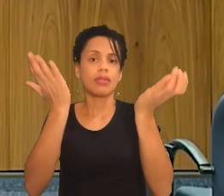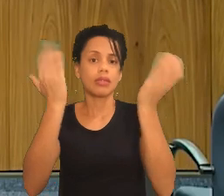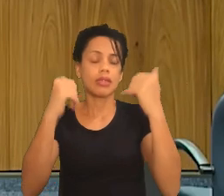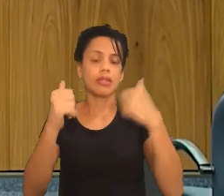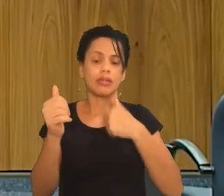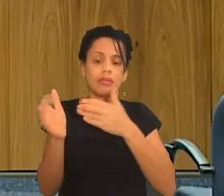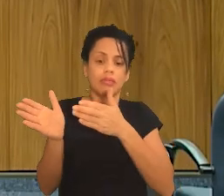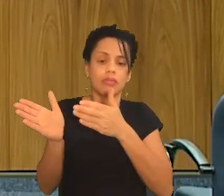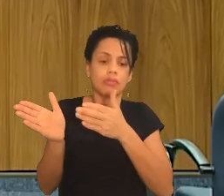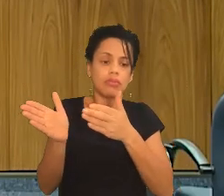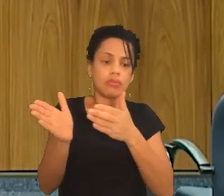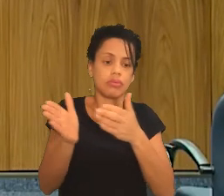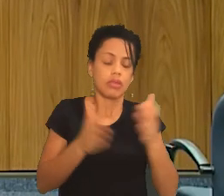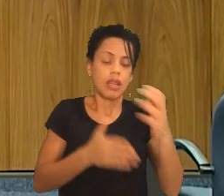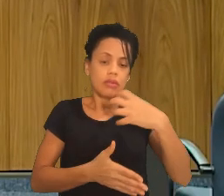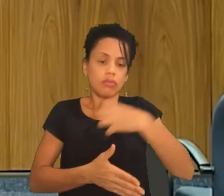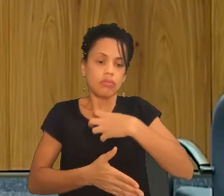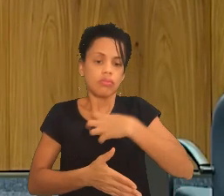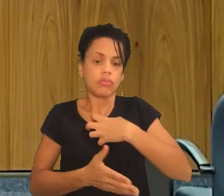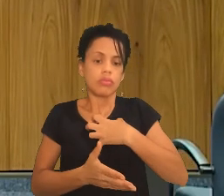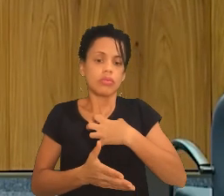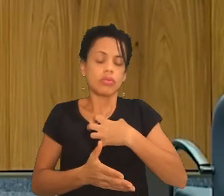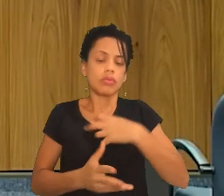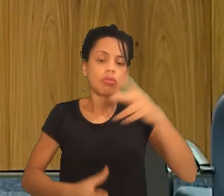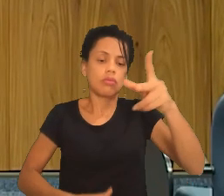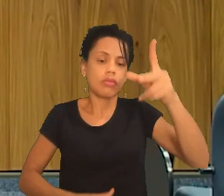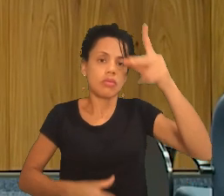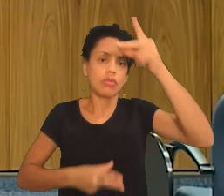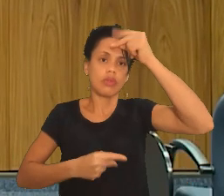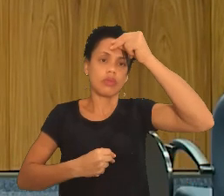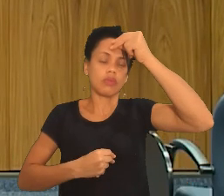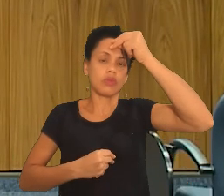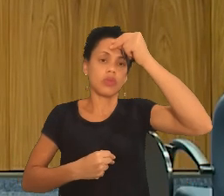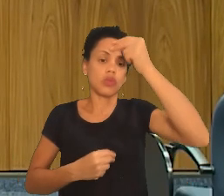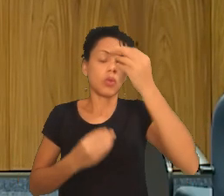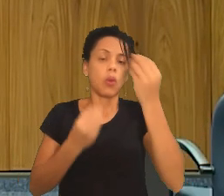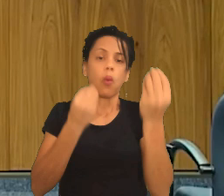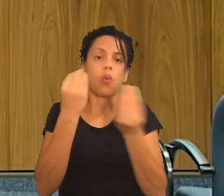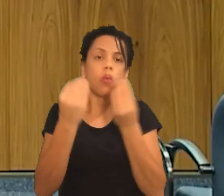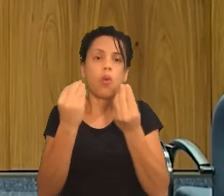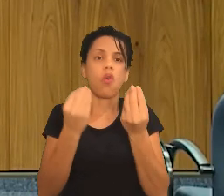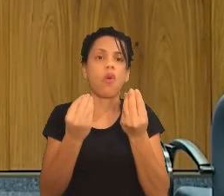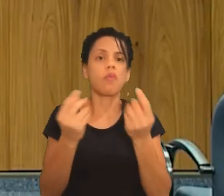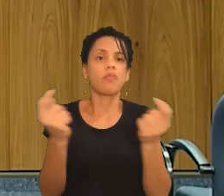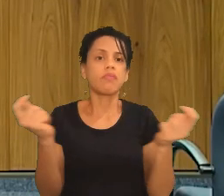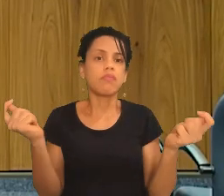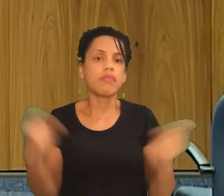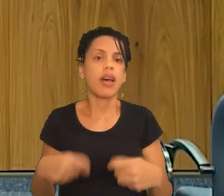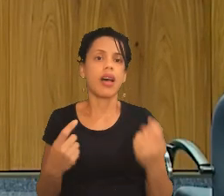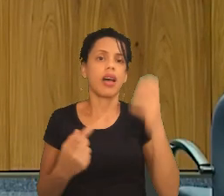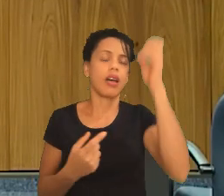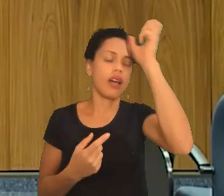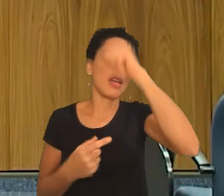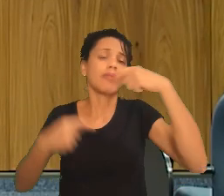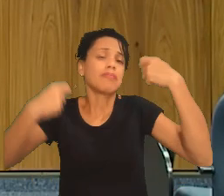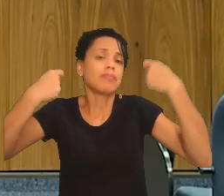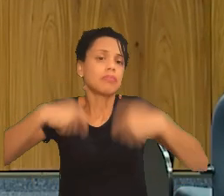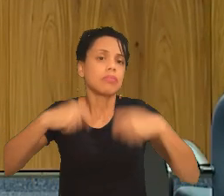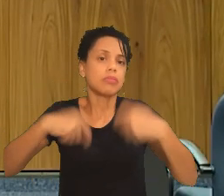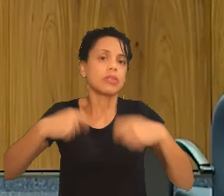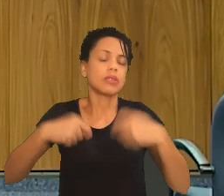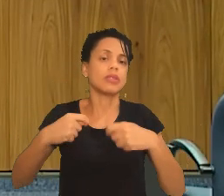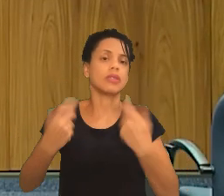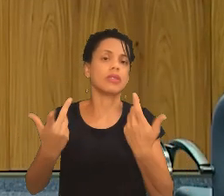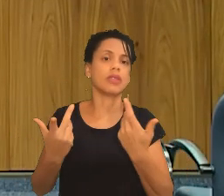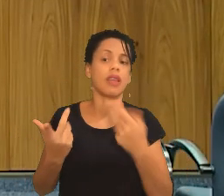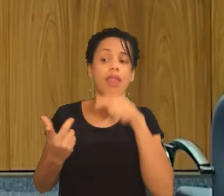como deveria ser, o quanto que a gente deve aprender, o quanto que o nosso sistema jurídico, a nossa racionalidade